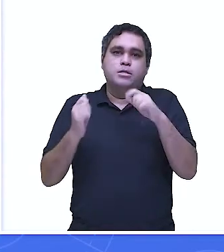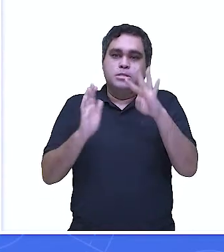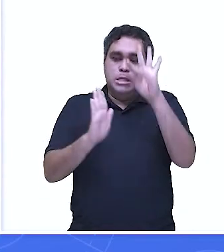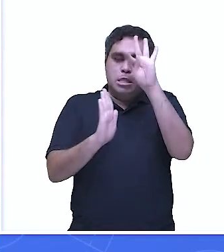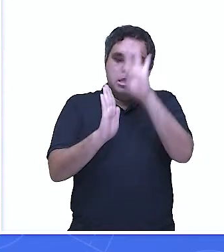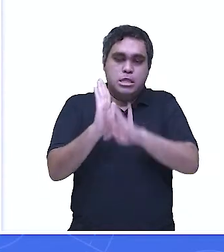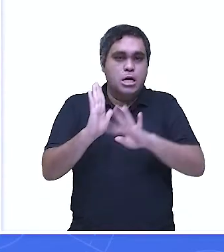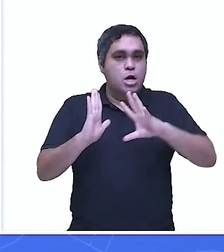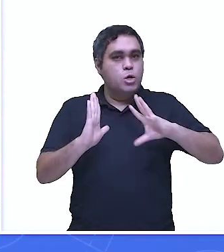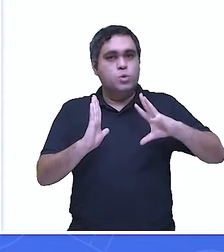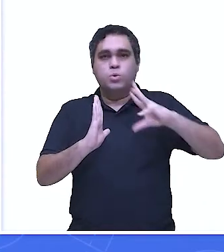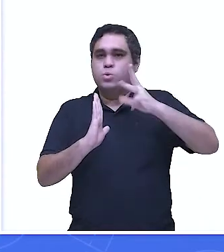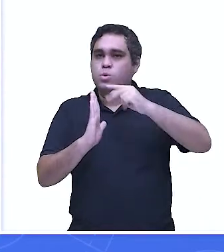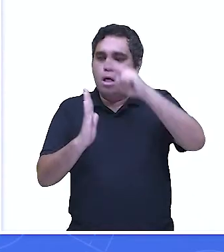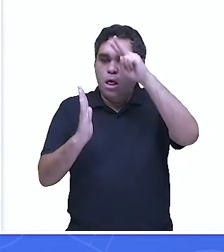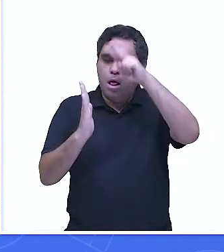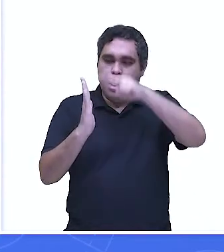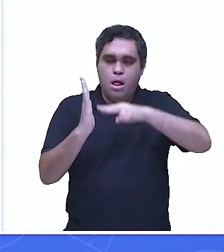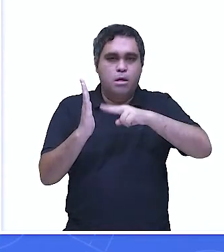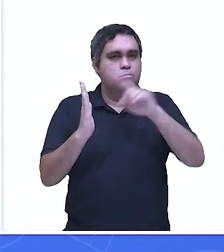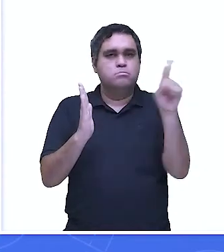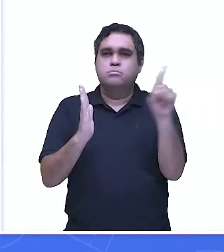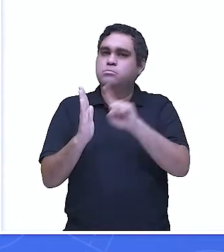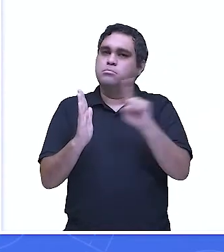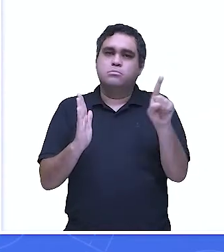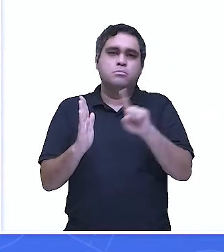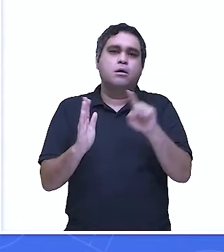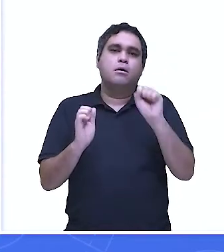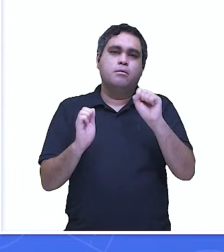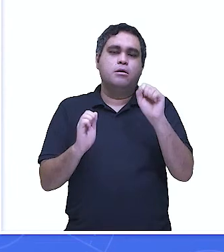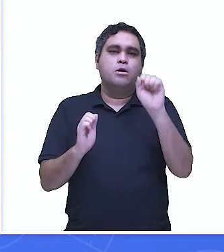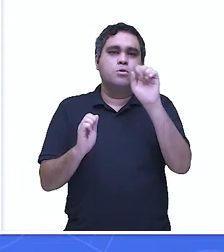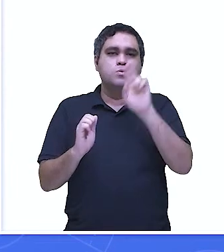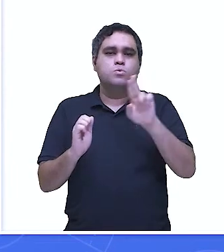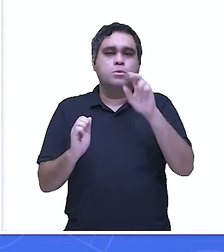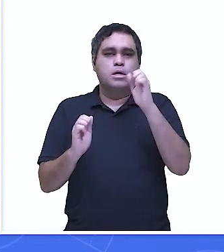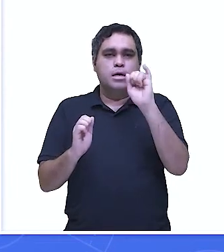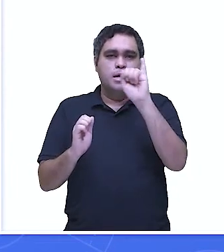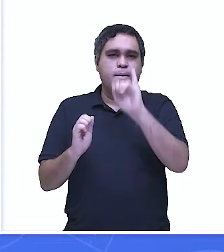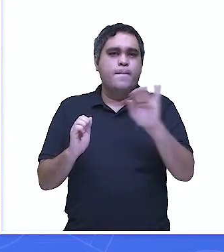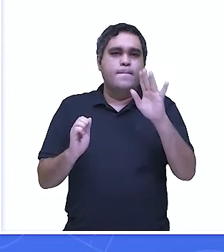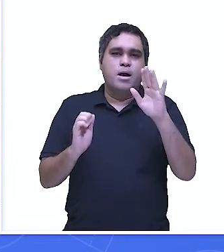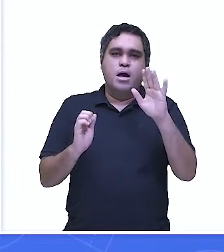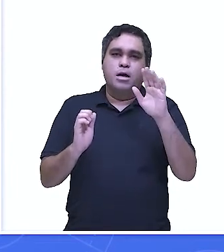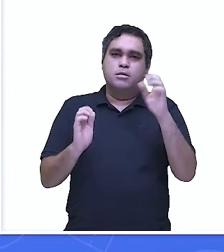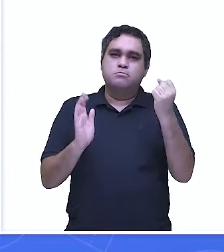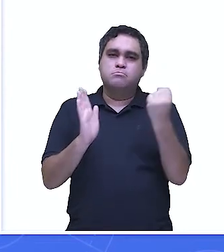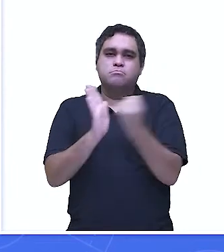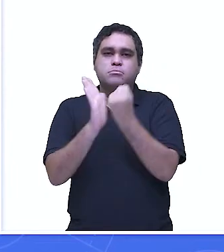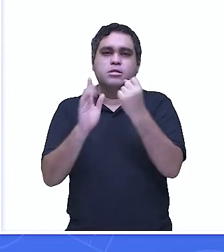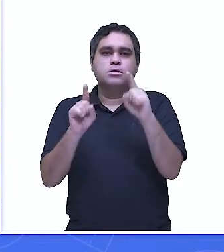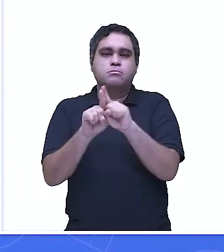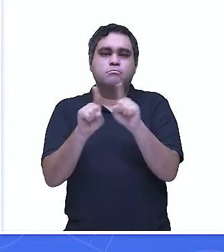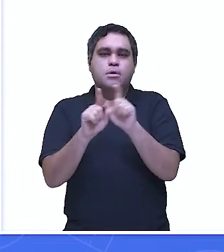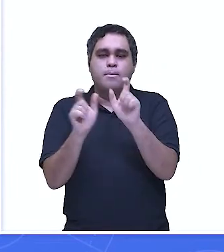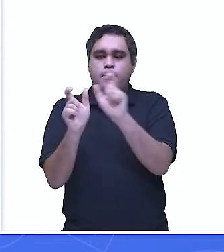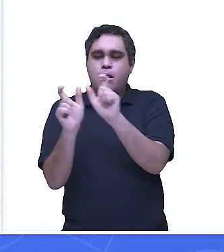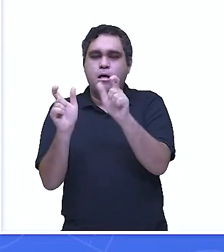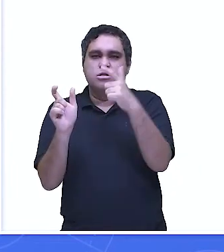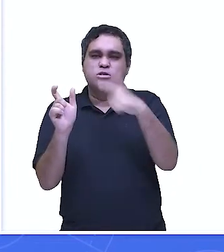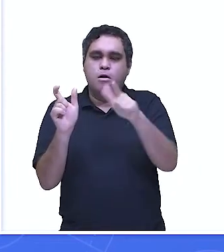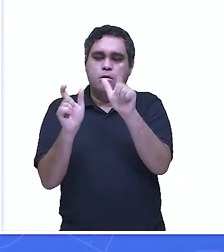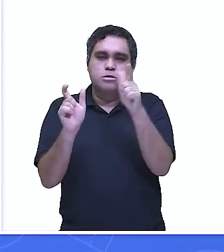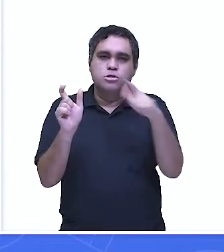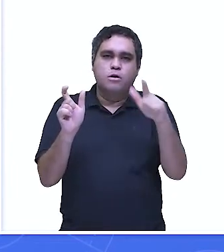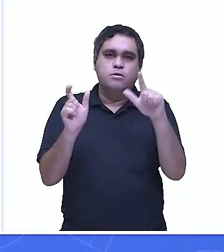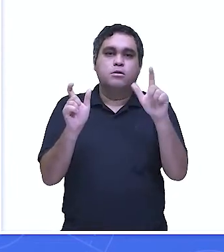ler tudo, você vai pontuando, usando as marcas tipográficas, as palavras cognatas, as palavras-chave, e você vai para o